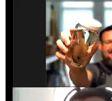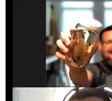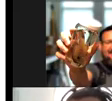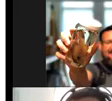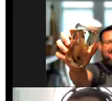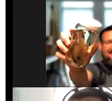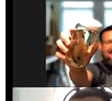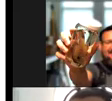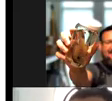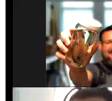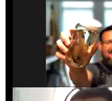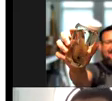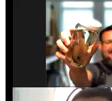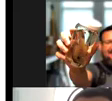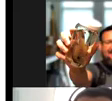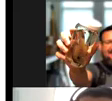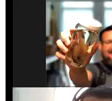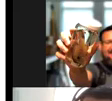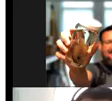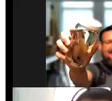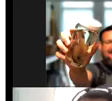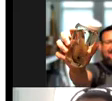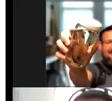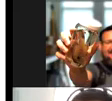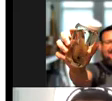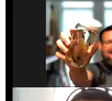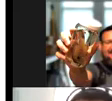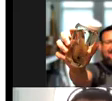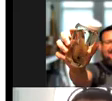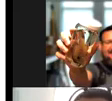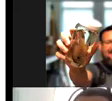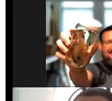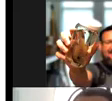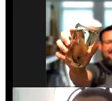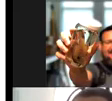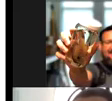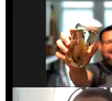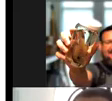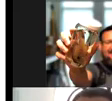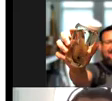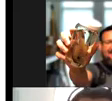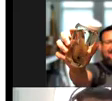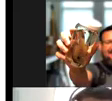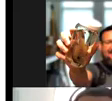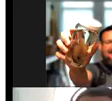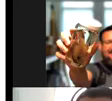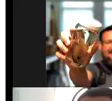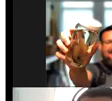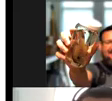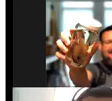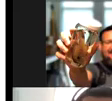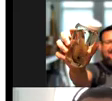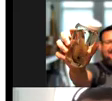é o processo de criar modelos e contrastar com a realidade. Então, modelos são muito mais comuns a gente do que a gente consegue perceber, do que a